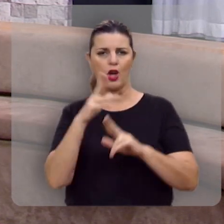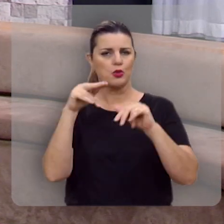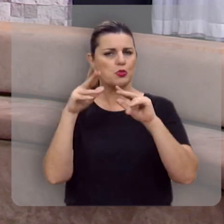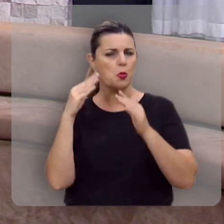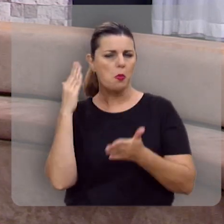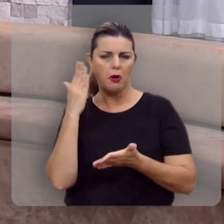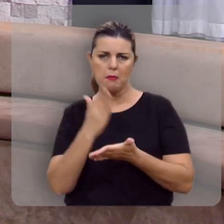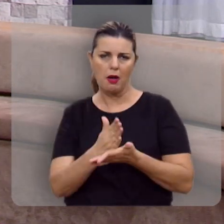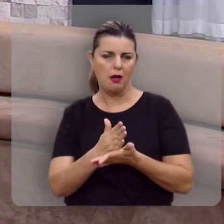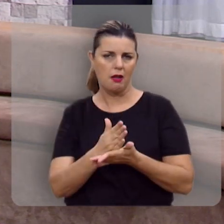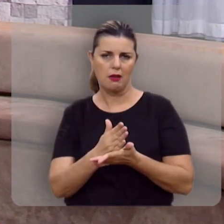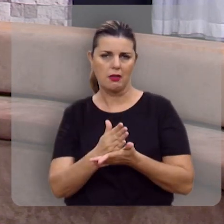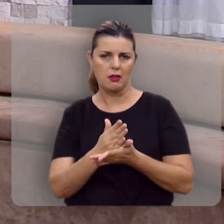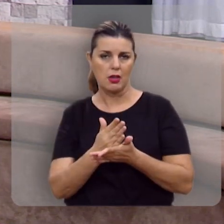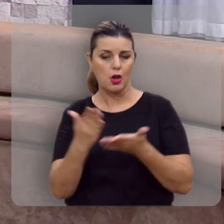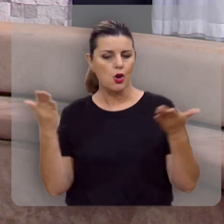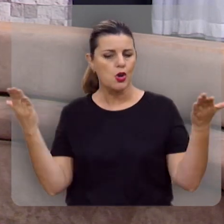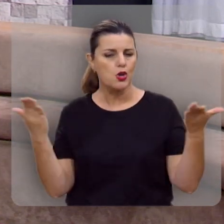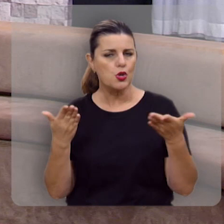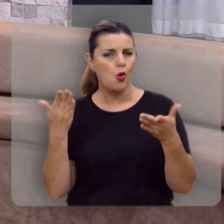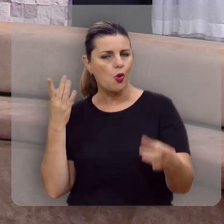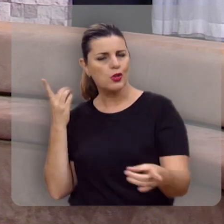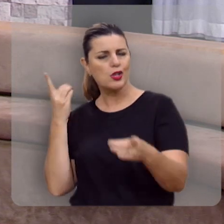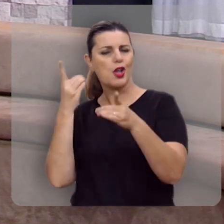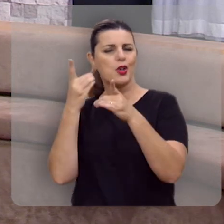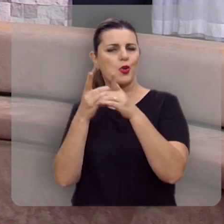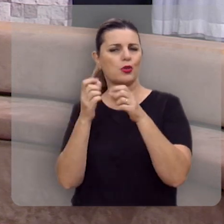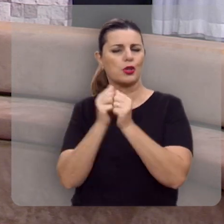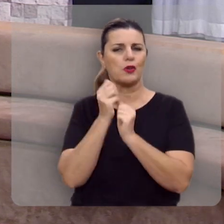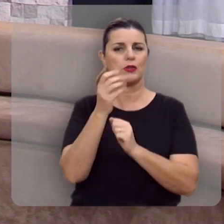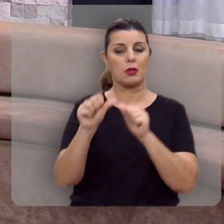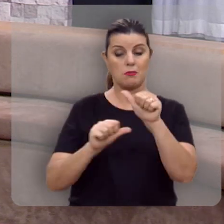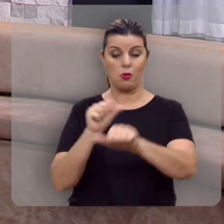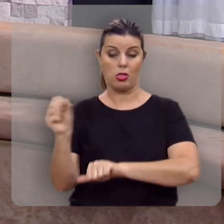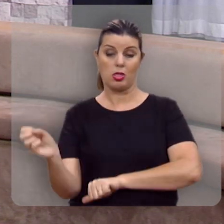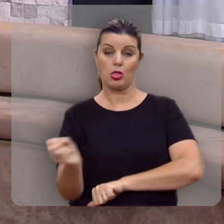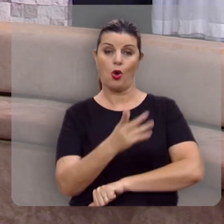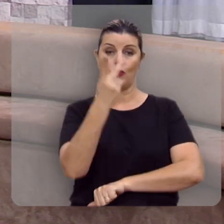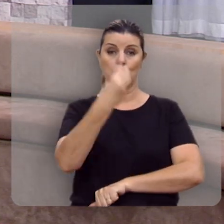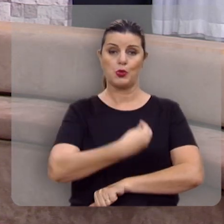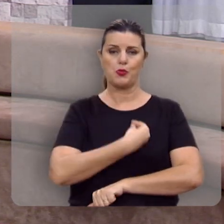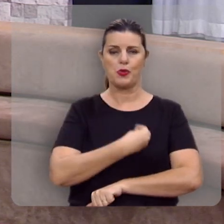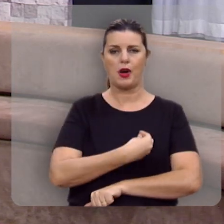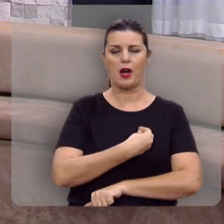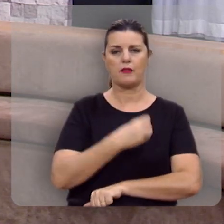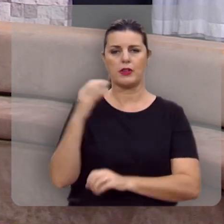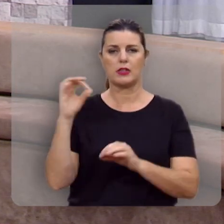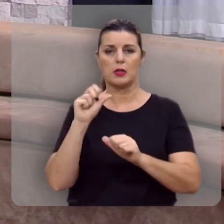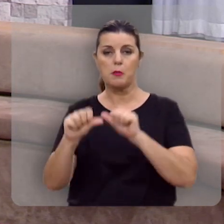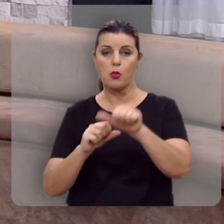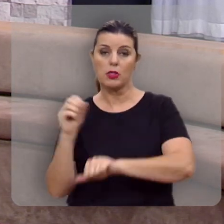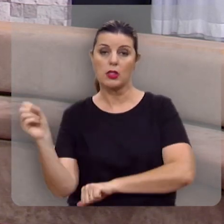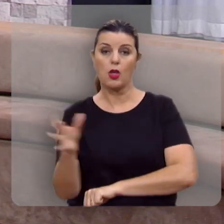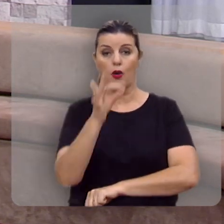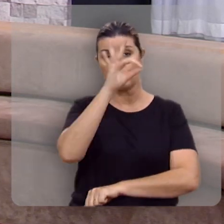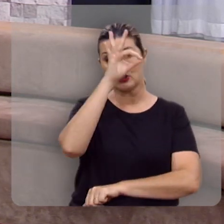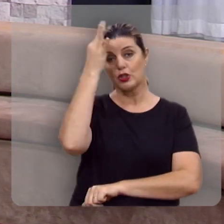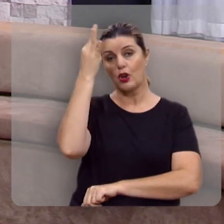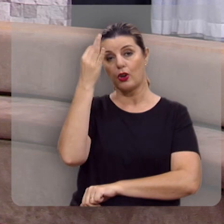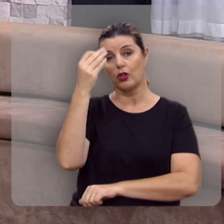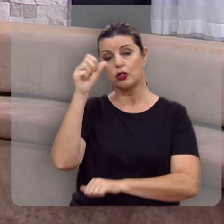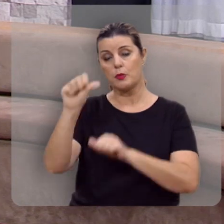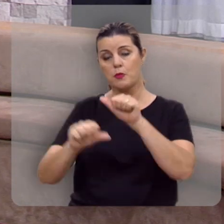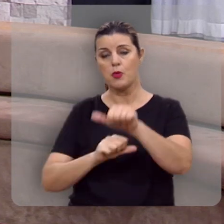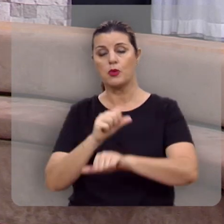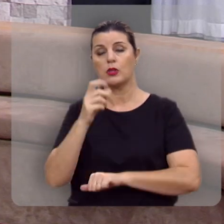não desiste de você. E hoje Ele vem ao seu encontro para restaurar a sua vida, para restaurar a sua sorte, para